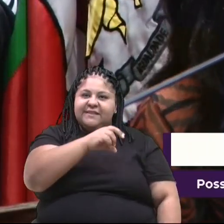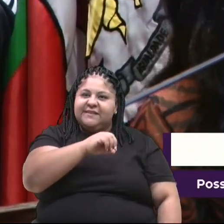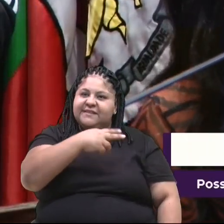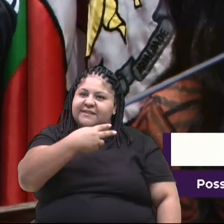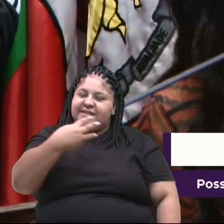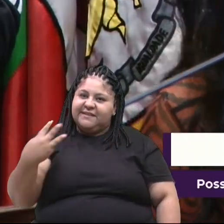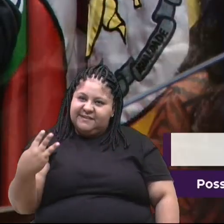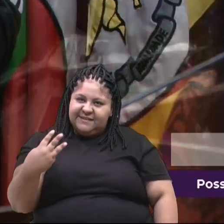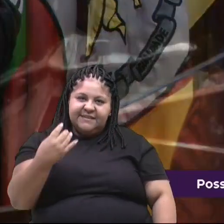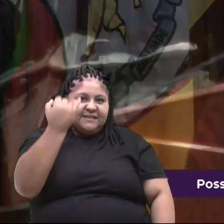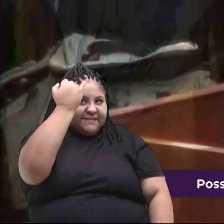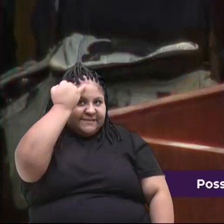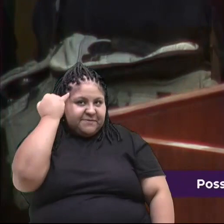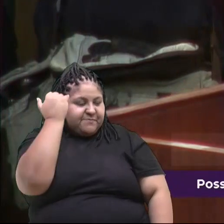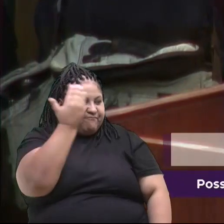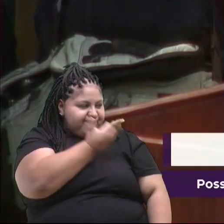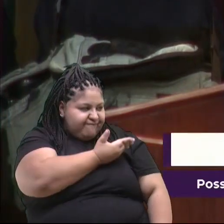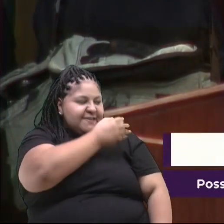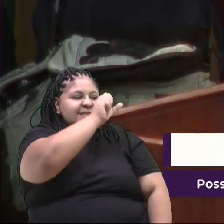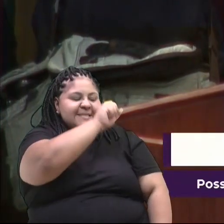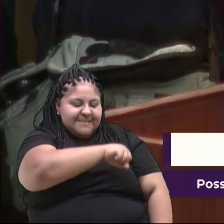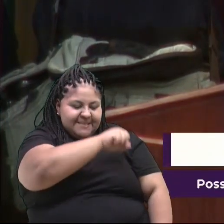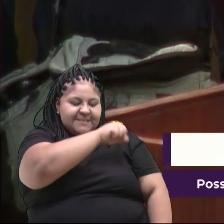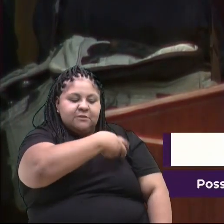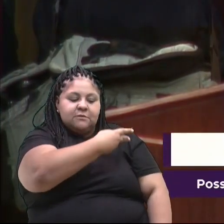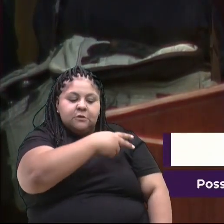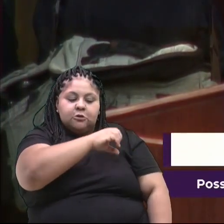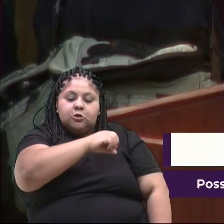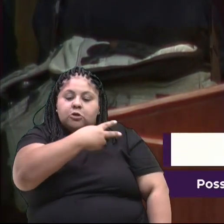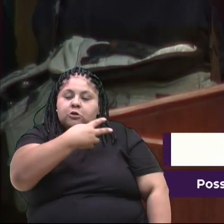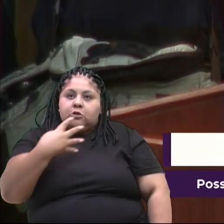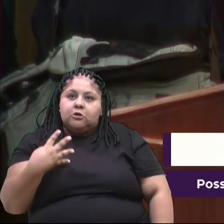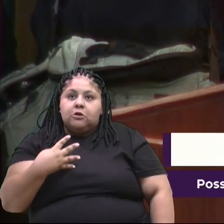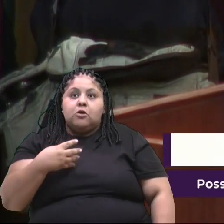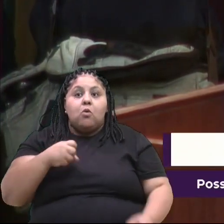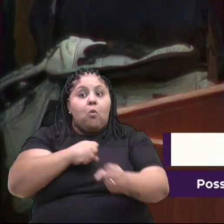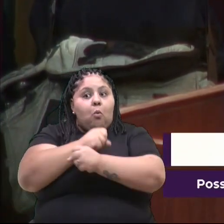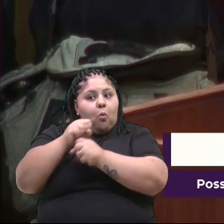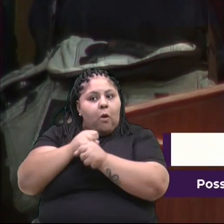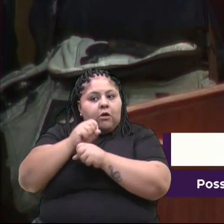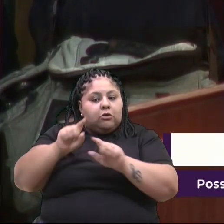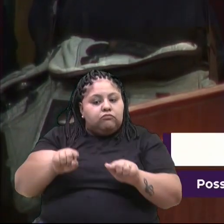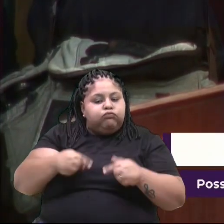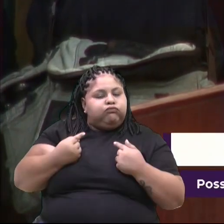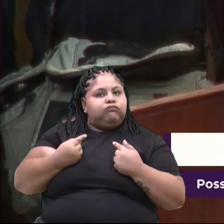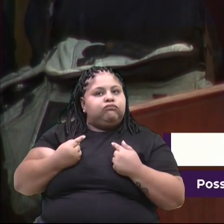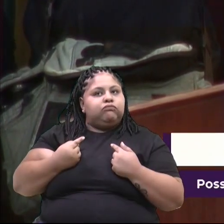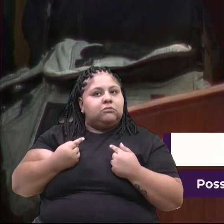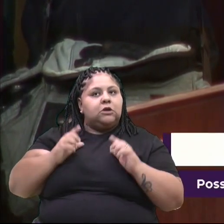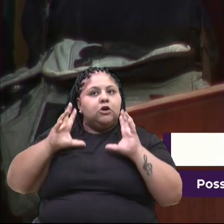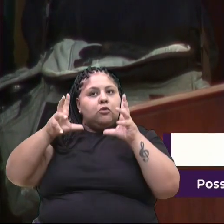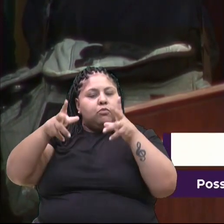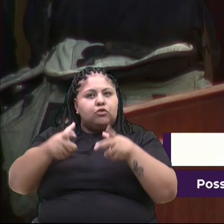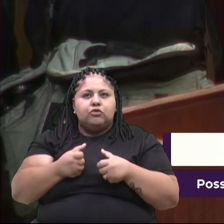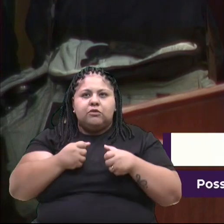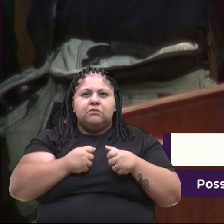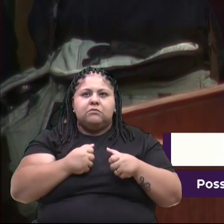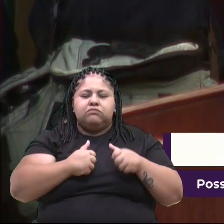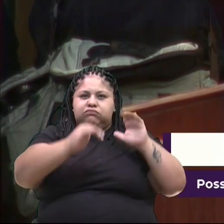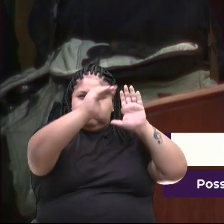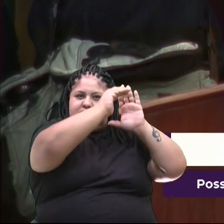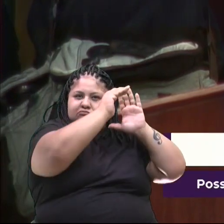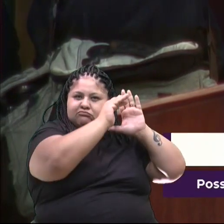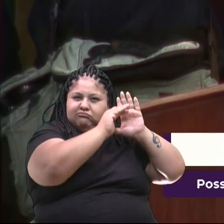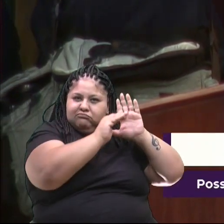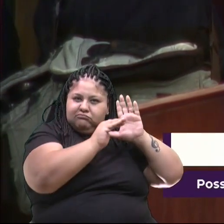2023, presidente D'Ambros, sim, 2024 vai ser um ano desafiador, por todos esses temas que o senhor trouxe aqui